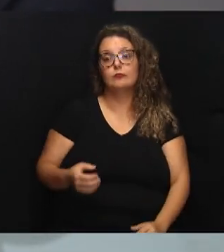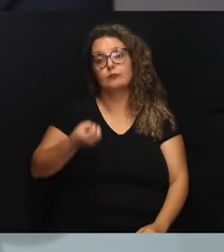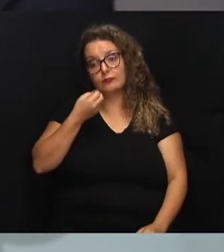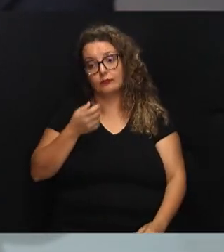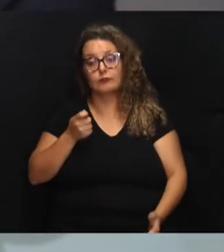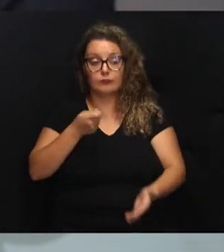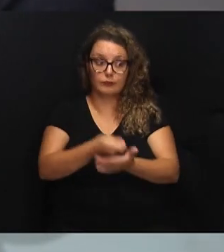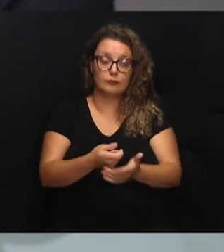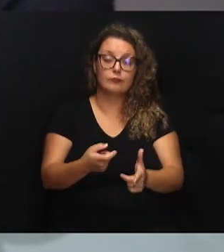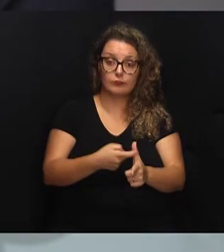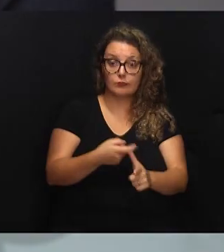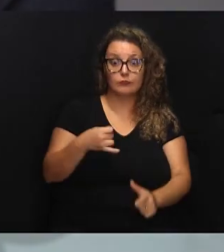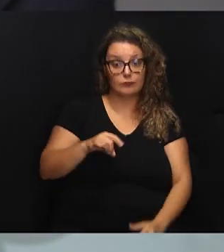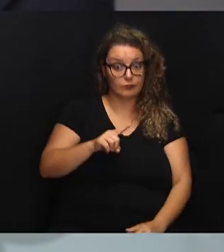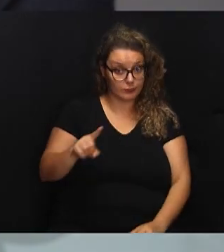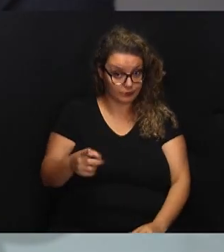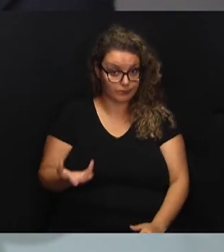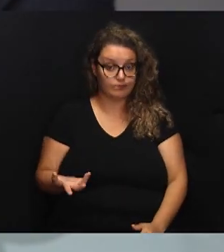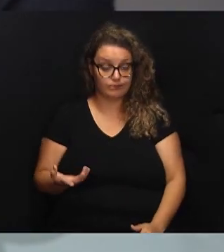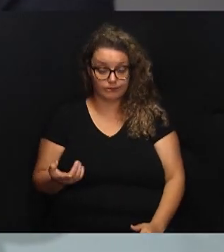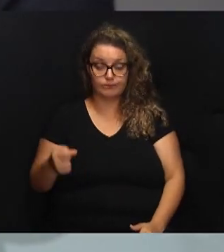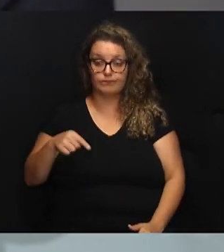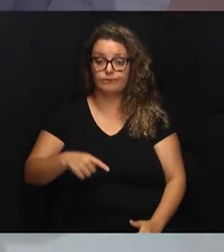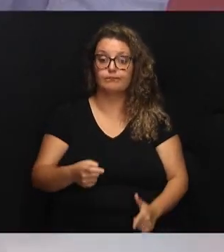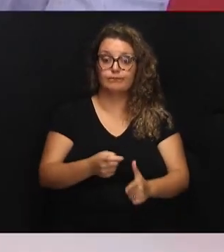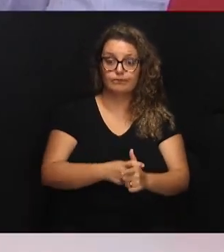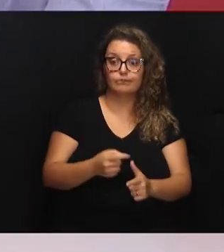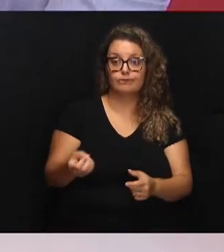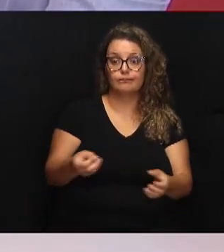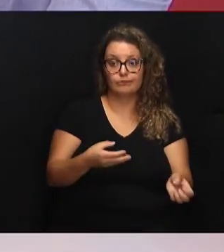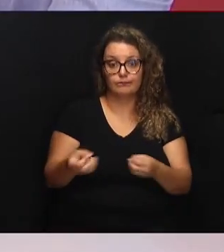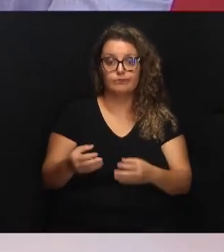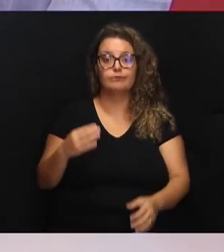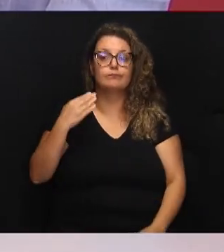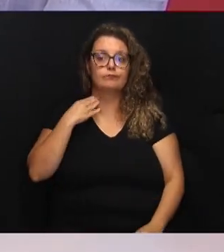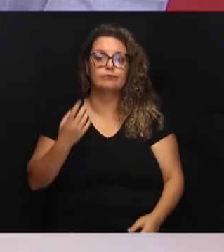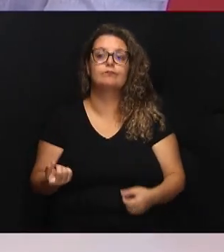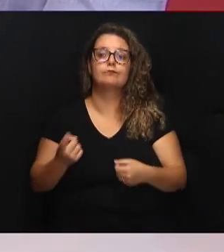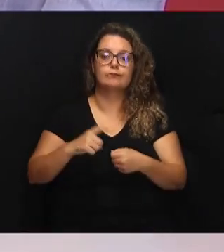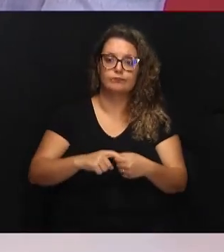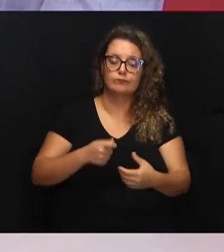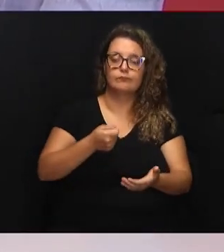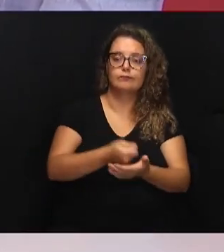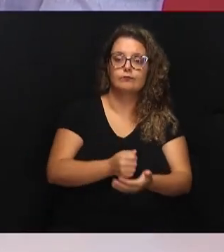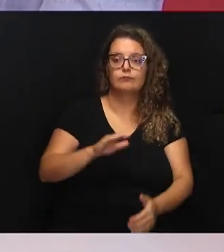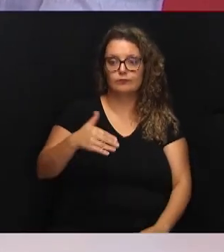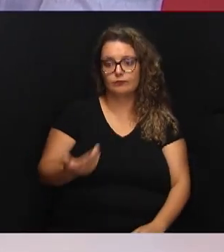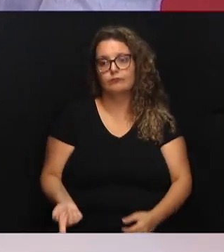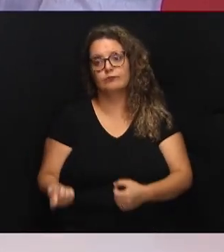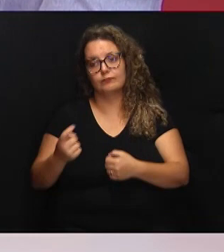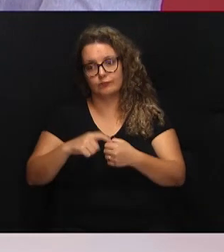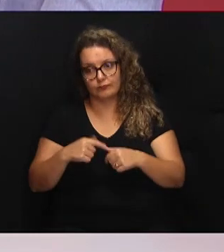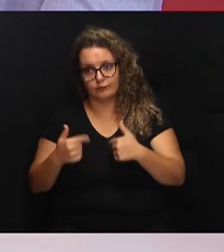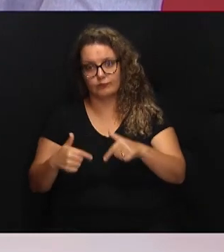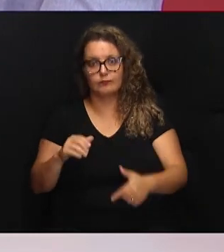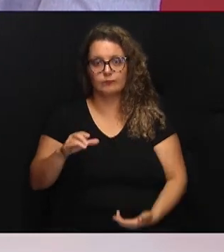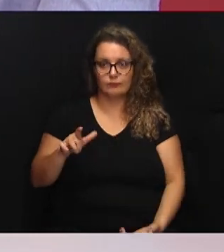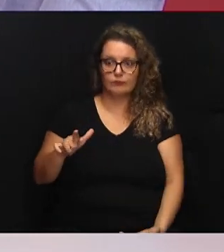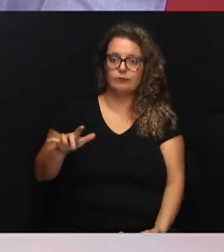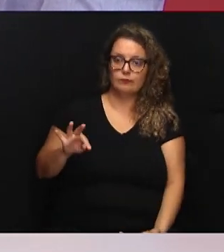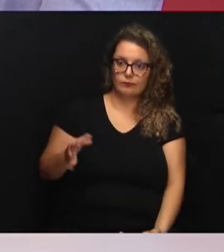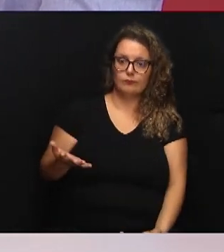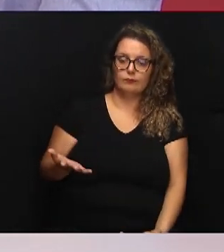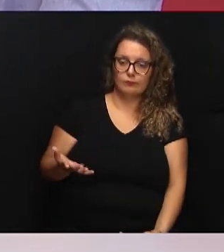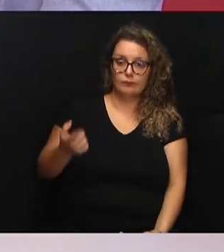Se não, essa dívida vai ser atualizada e o banco vai voltar a cobrar de você quando você voltar a ser empregado novamente.